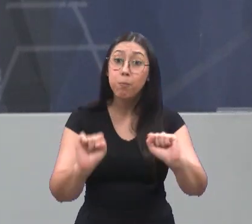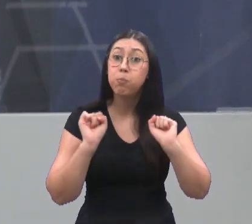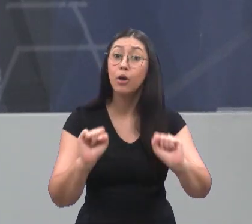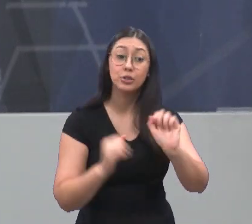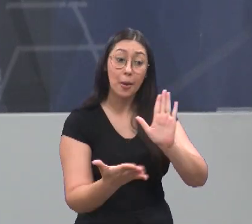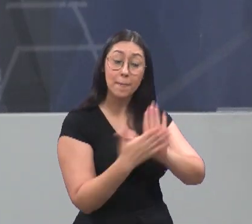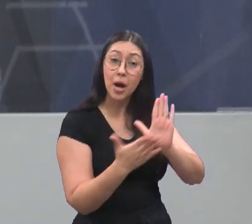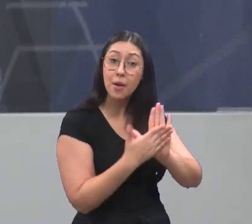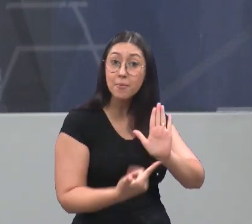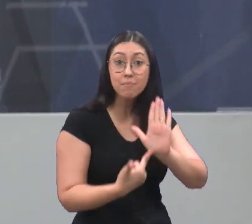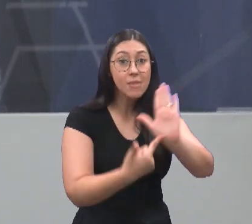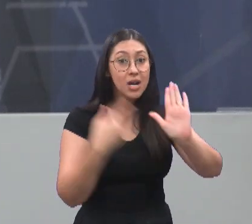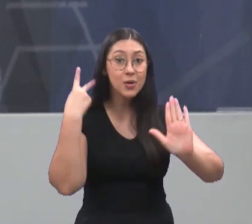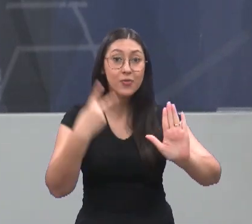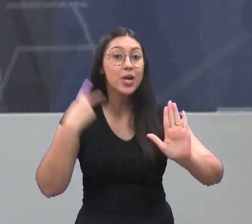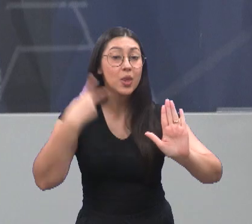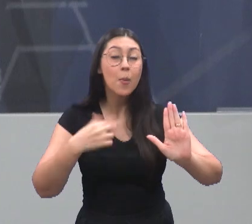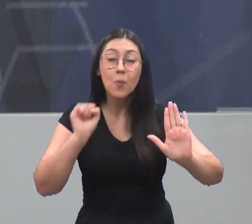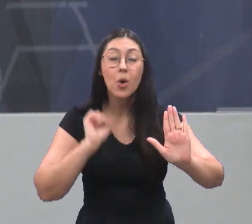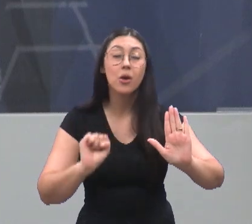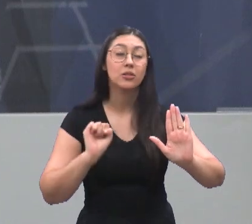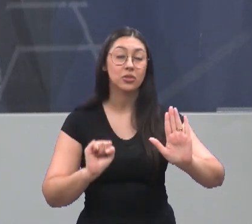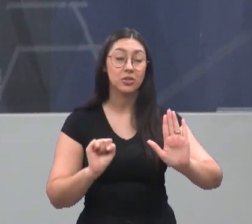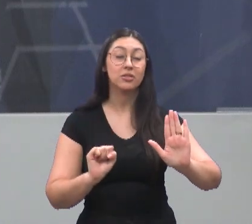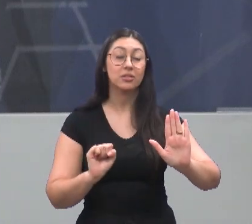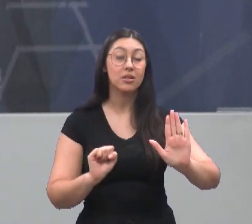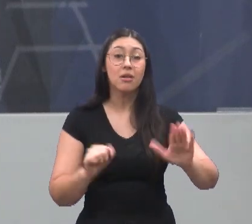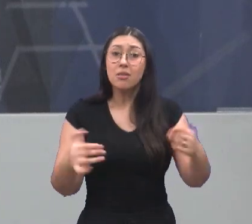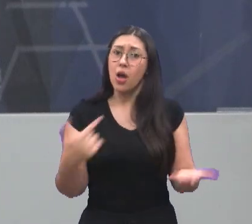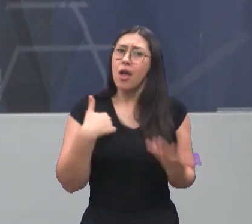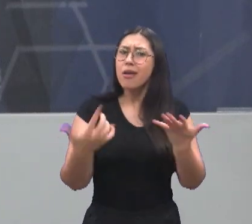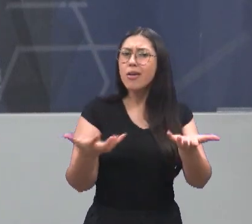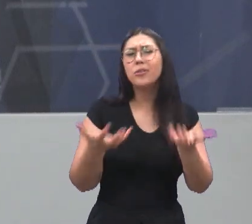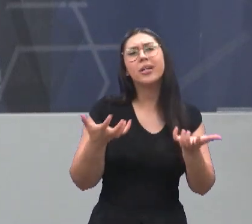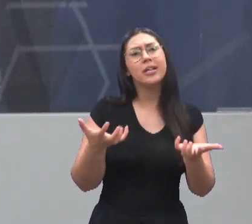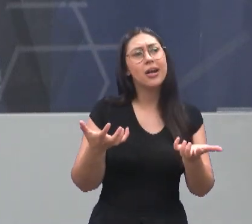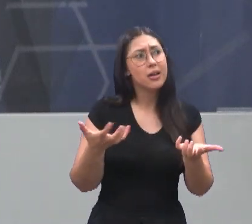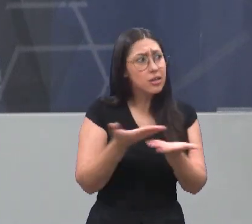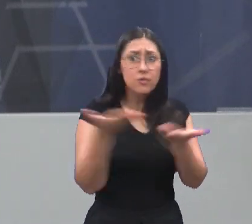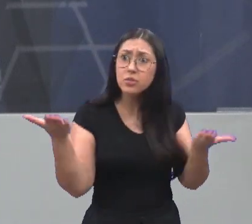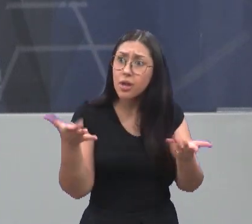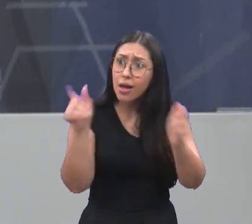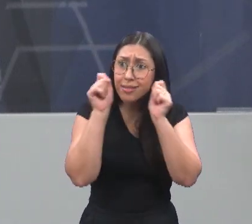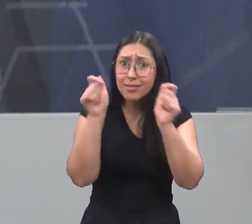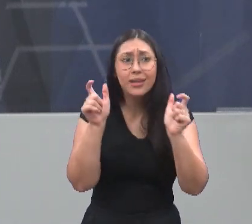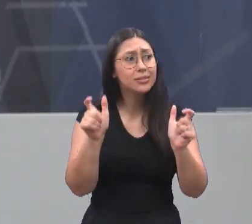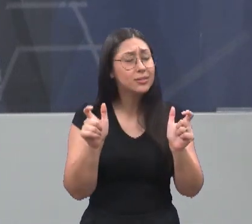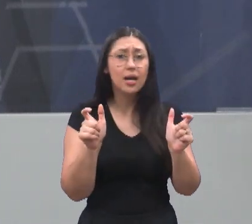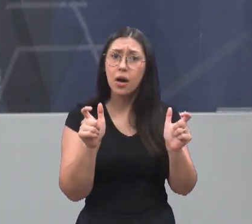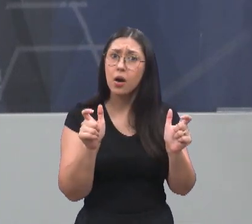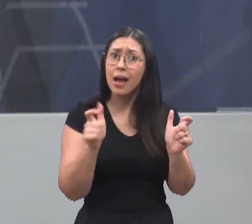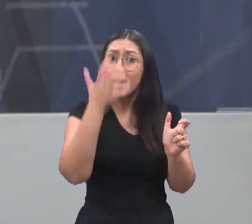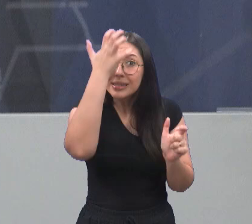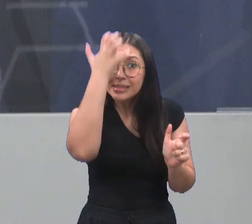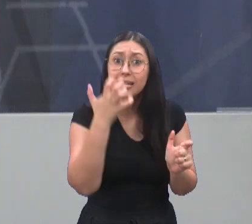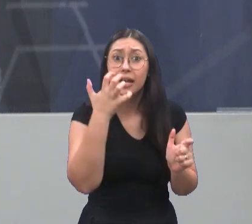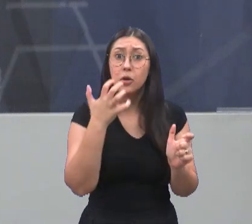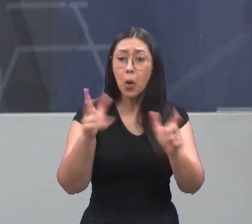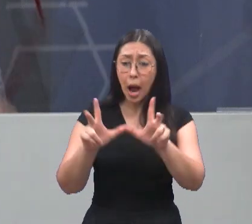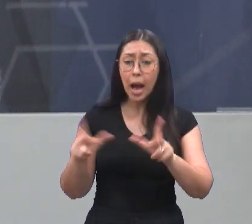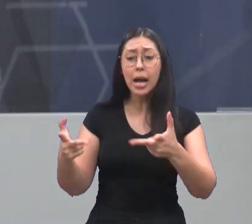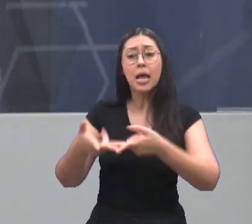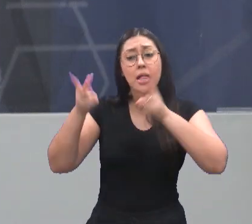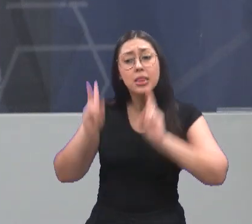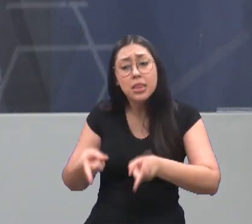pelo vereador, pelos vereadores. Então, eu gostaria que vocês se atentassem na seriedade. Essa casa vive